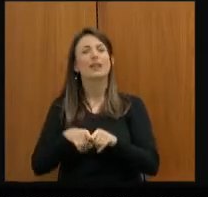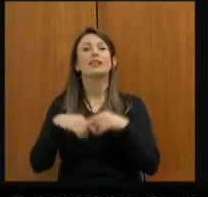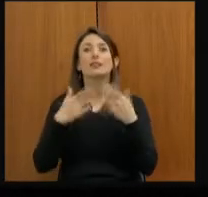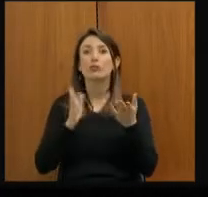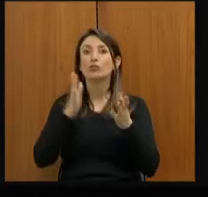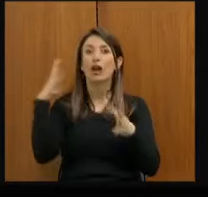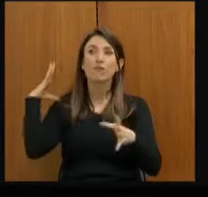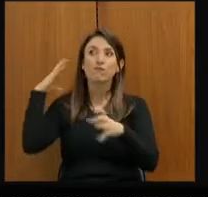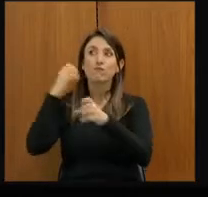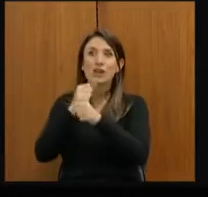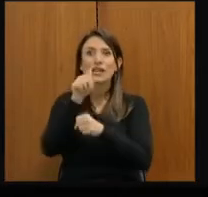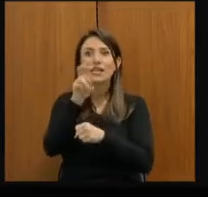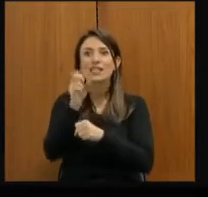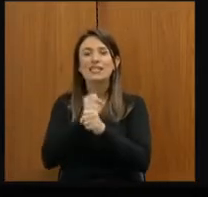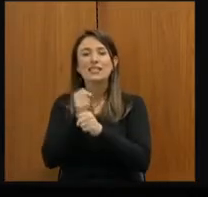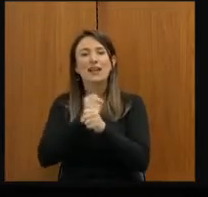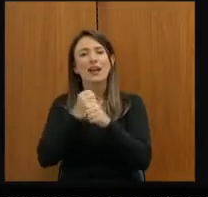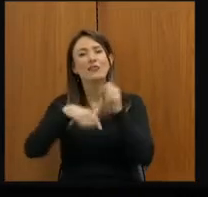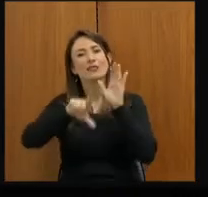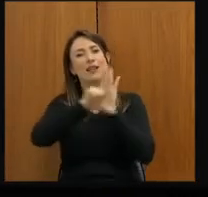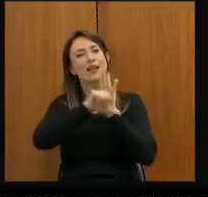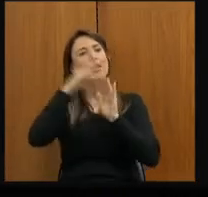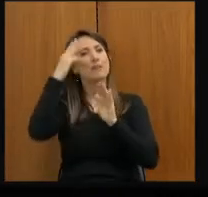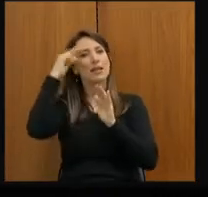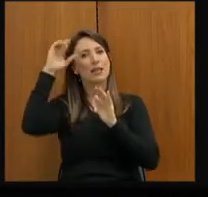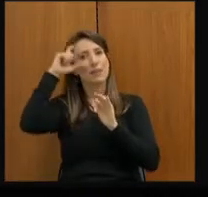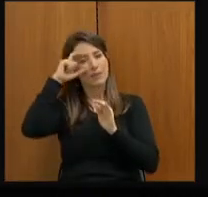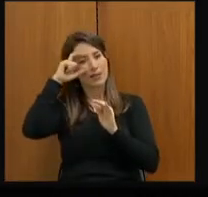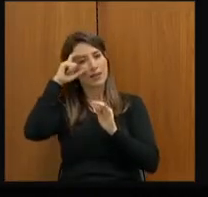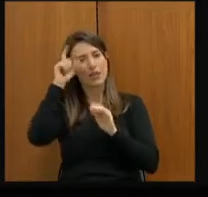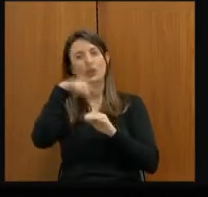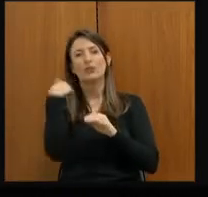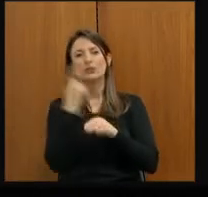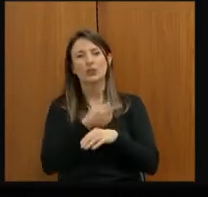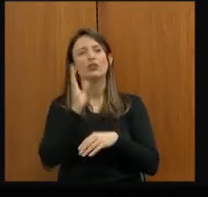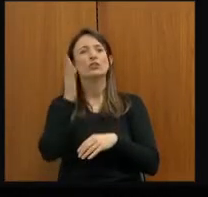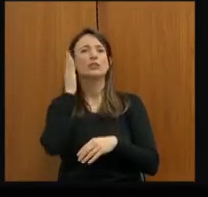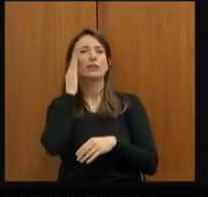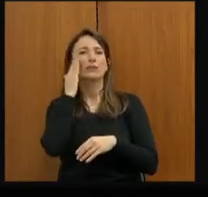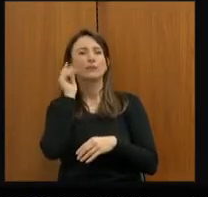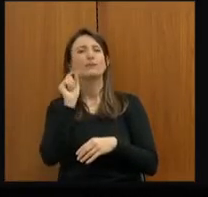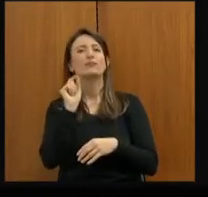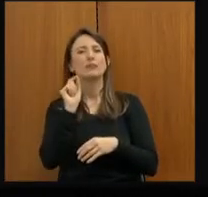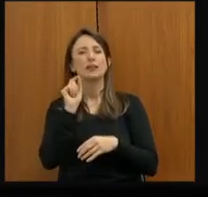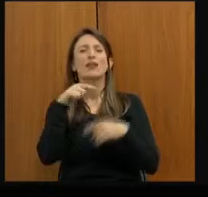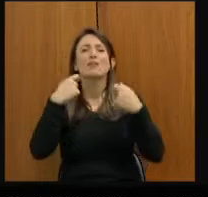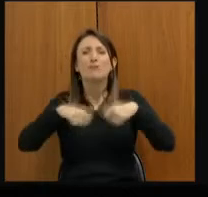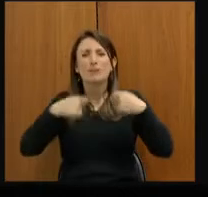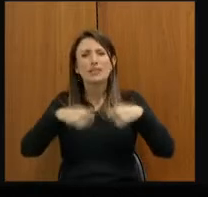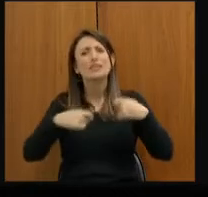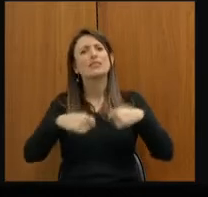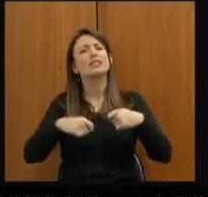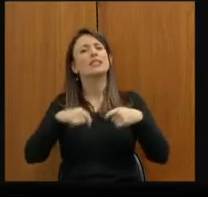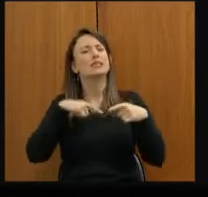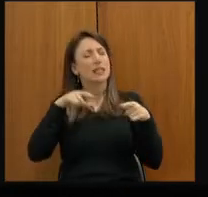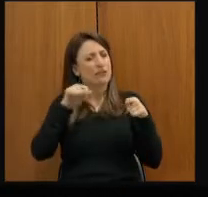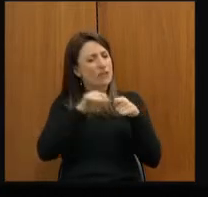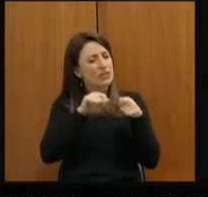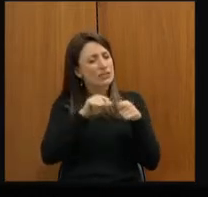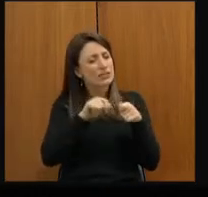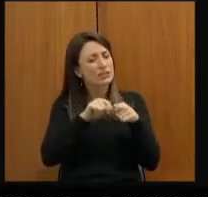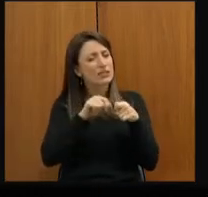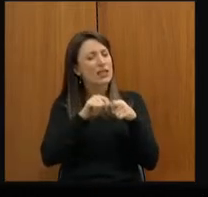Lei Maria da Penha para poder chegar à conclusão que a tem que ter uma ação mais articulada